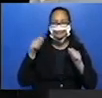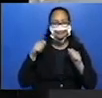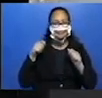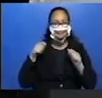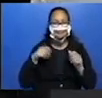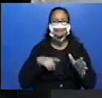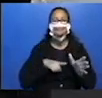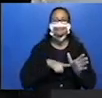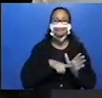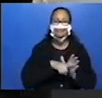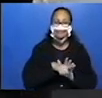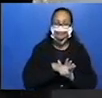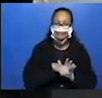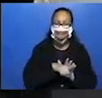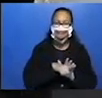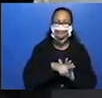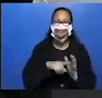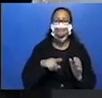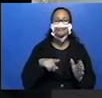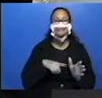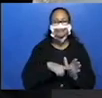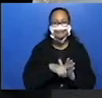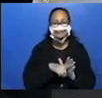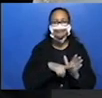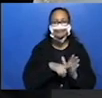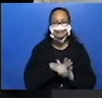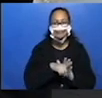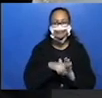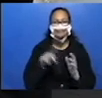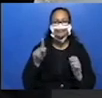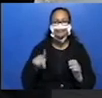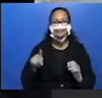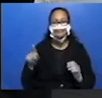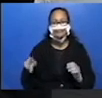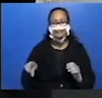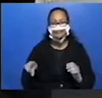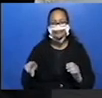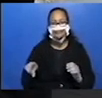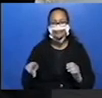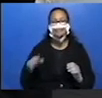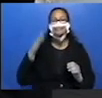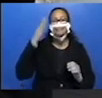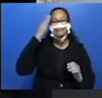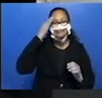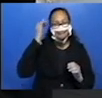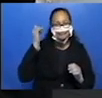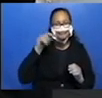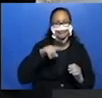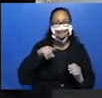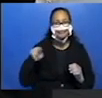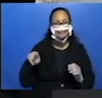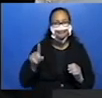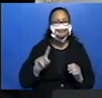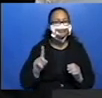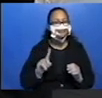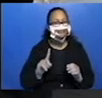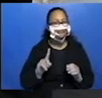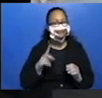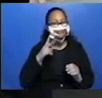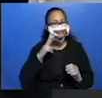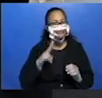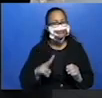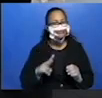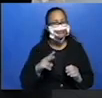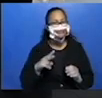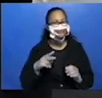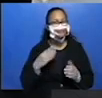foram respondidas nas videoaulas. E o professor, a hora que você pergunta, ele sabe que você não assistiu. Tá certo? Então